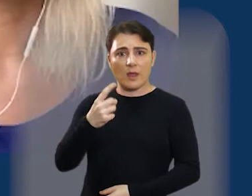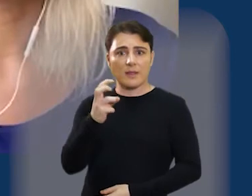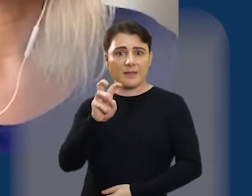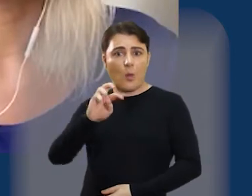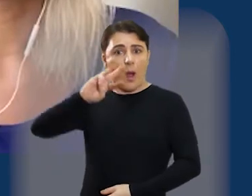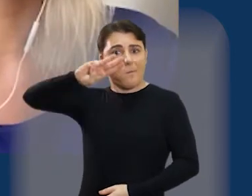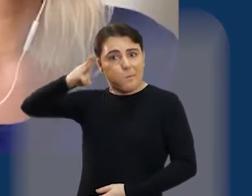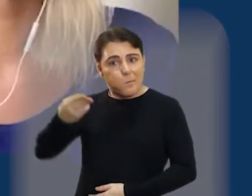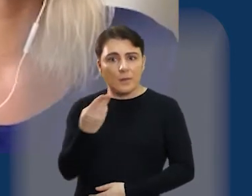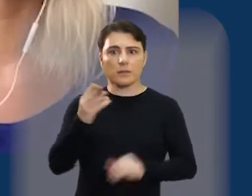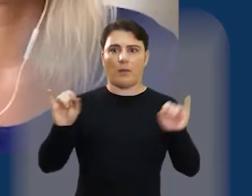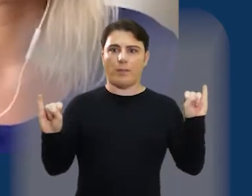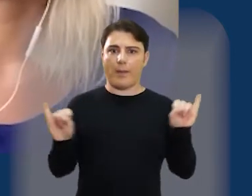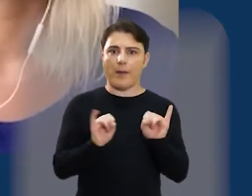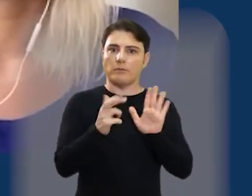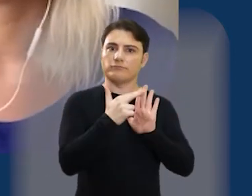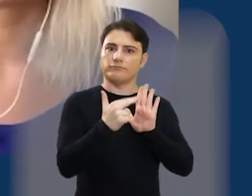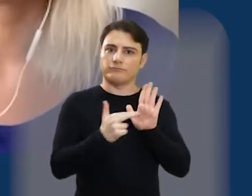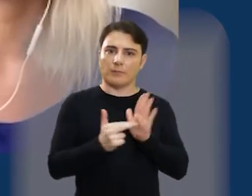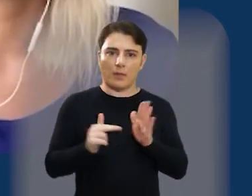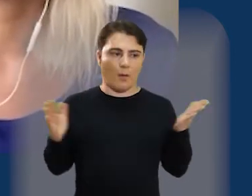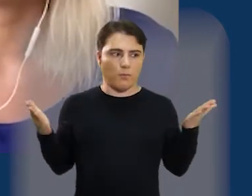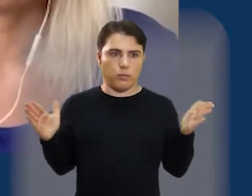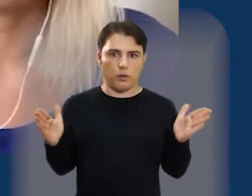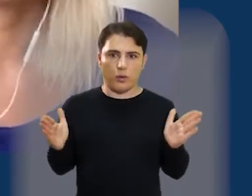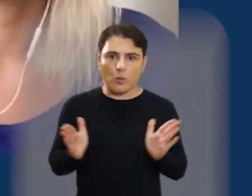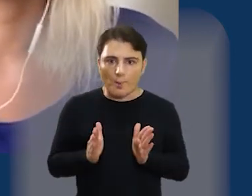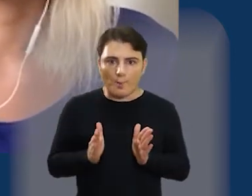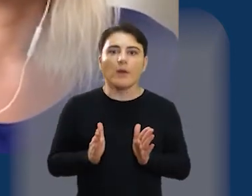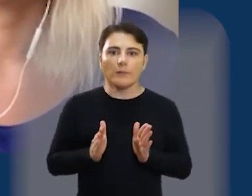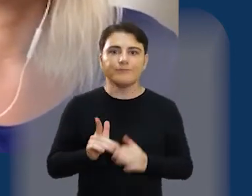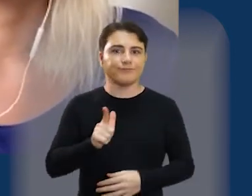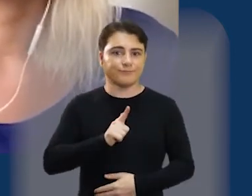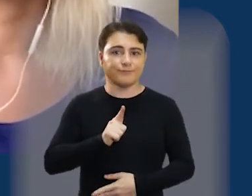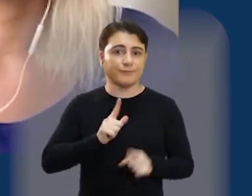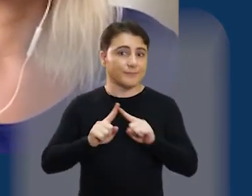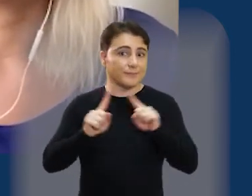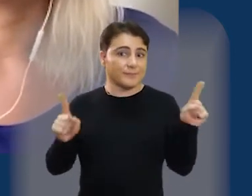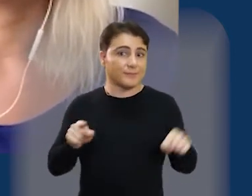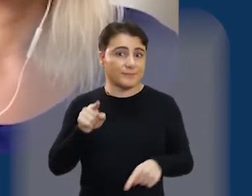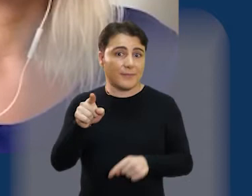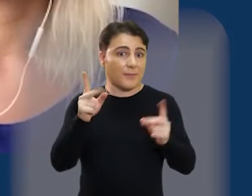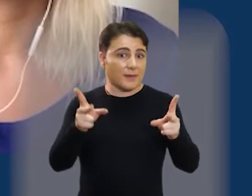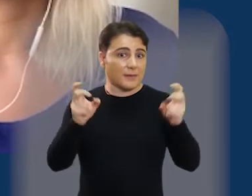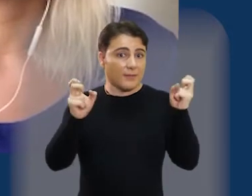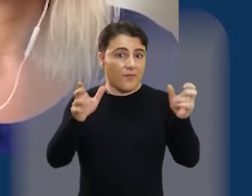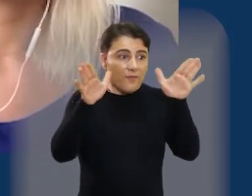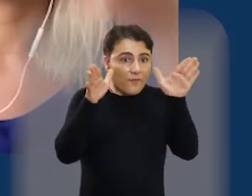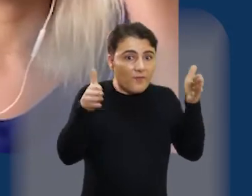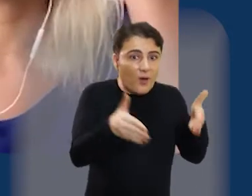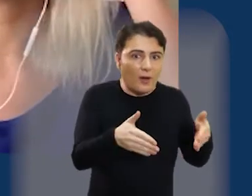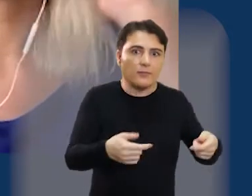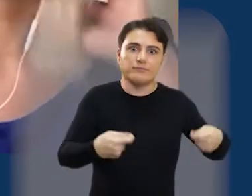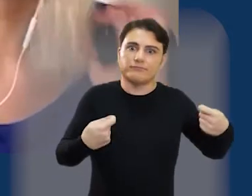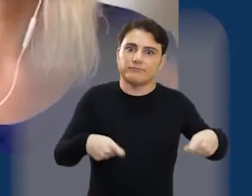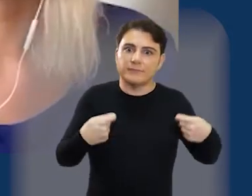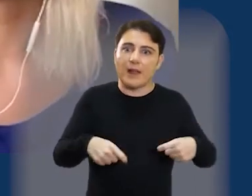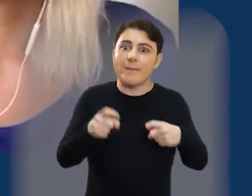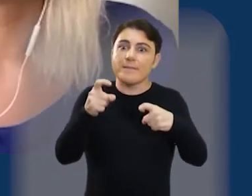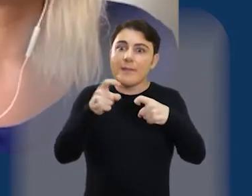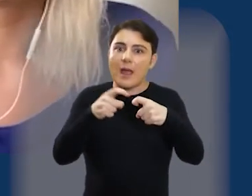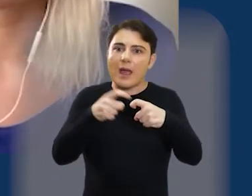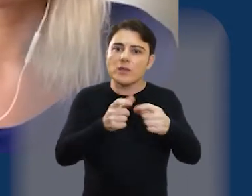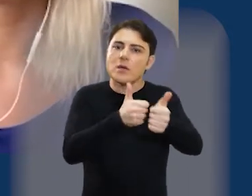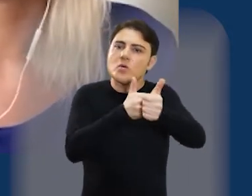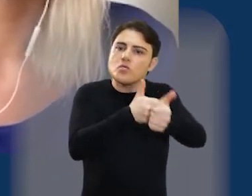na internet para você perder peso. Então, por aí você vê como há necessidade de uma individualização,